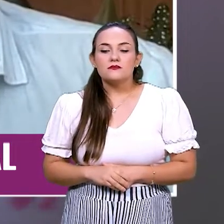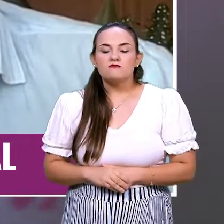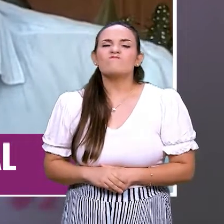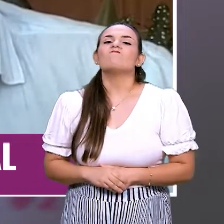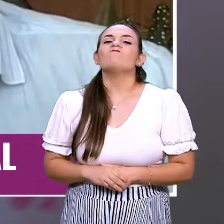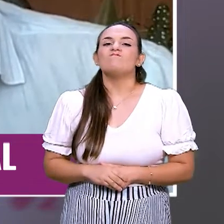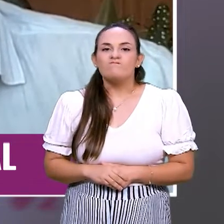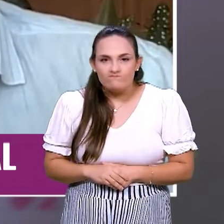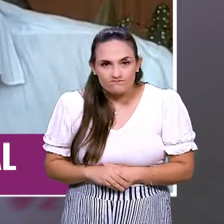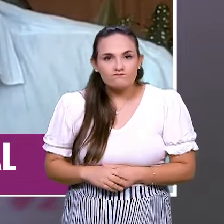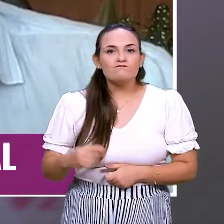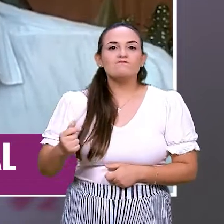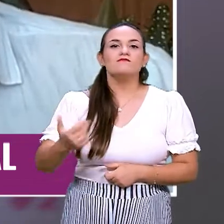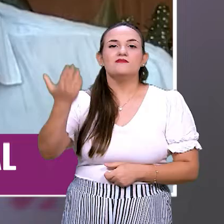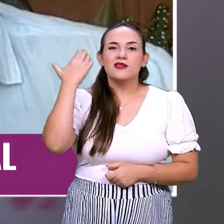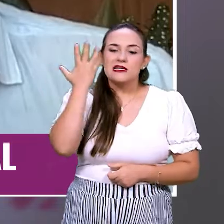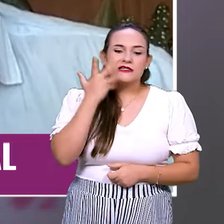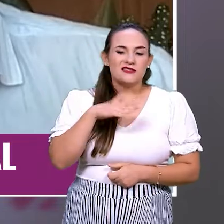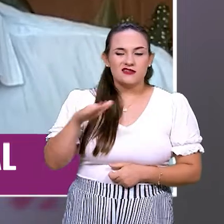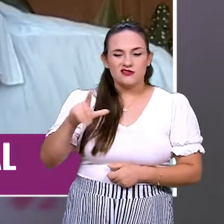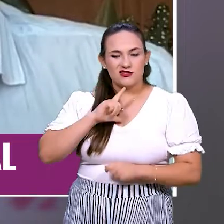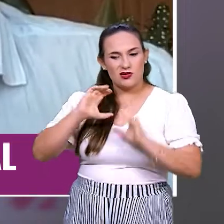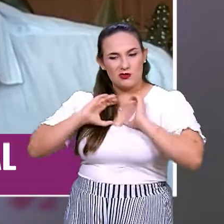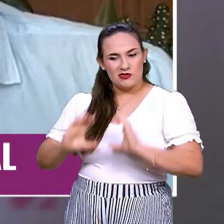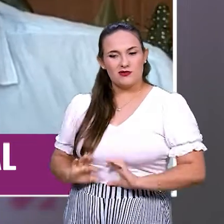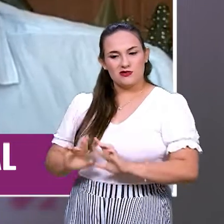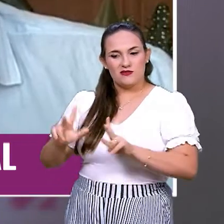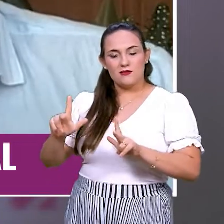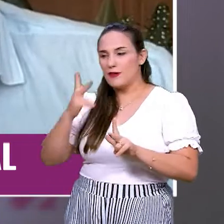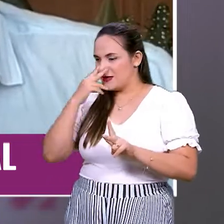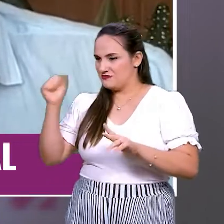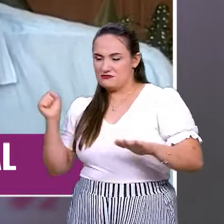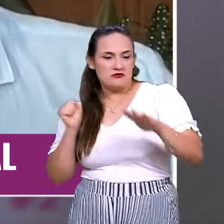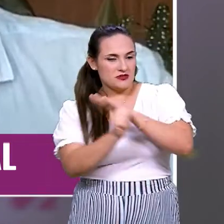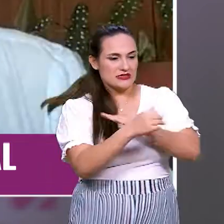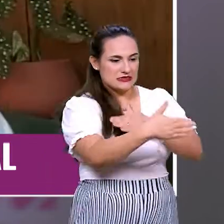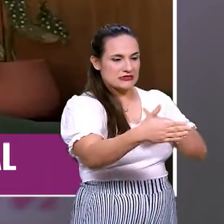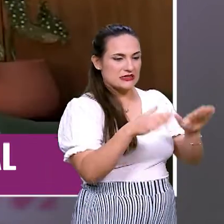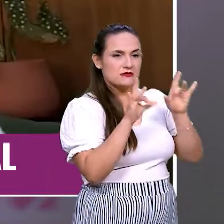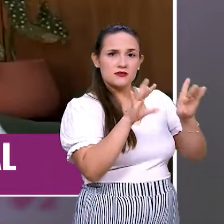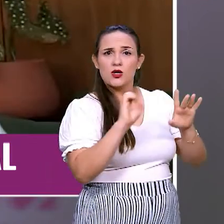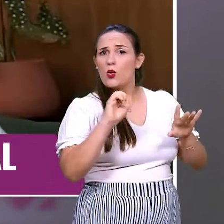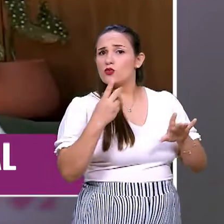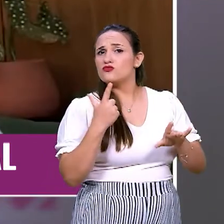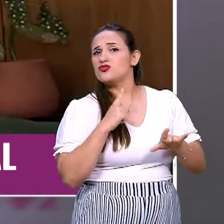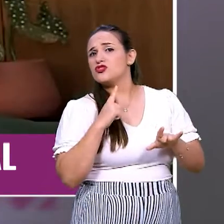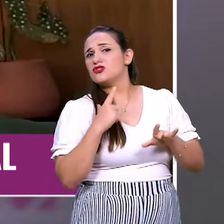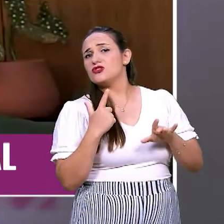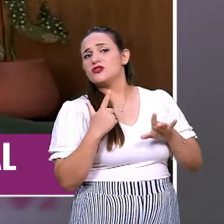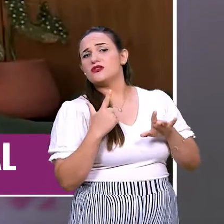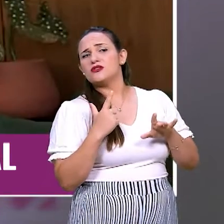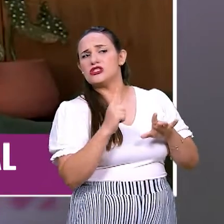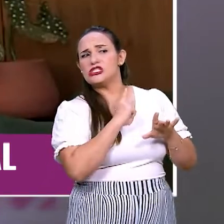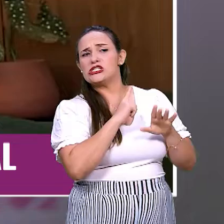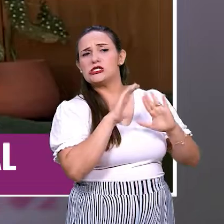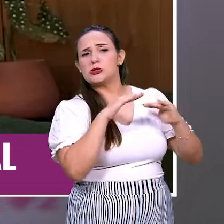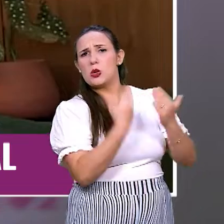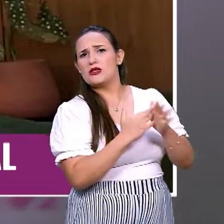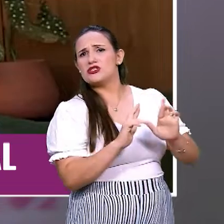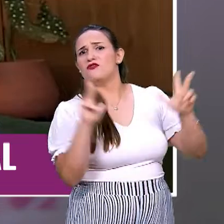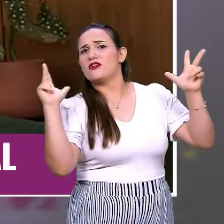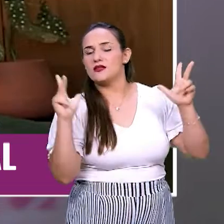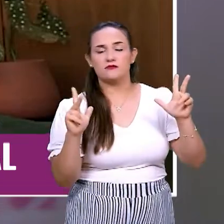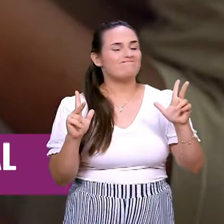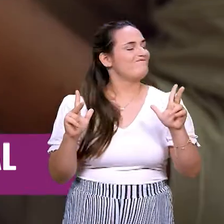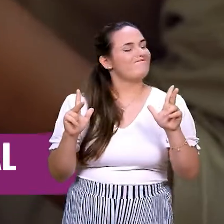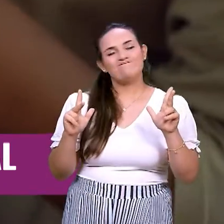Sim, durante muito tempo, as crianças que tinham algum comportamento diferente eram colocadas numa sala especial, às vezes até escolas separadas. Hoje em dia, a gente entende já que é